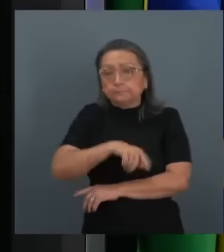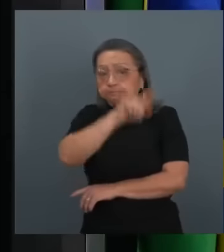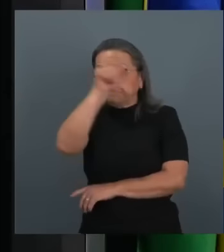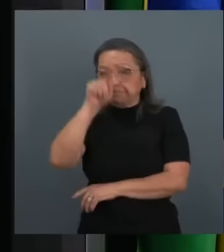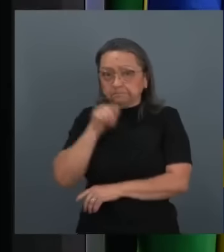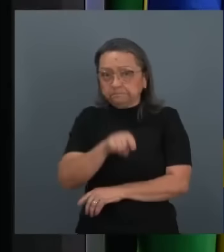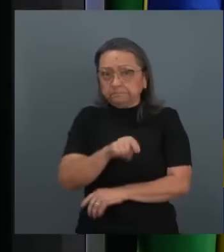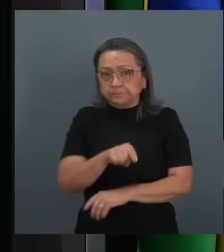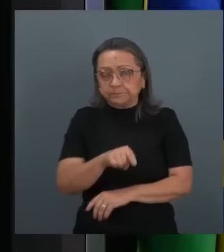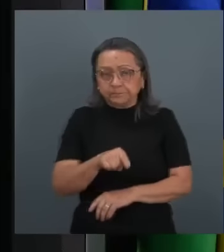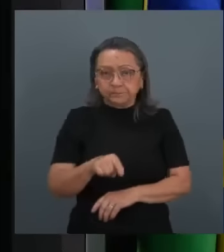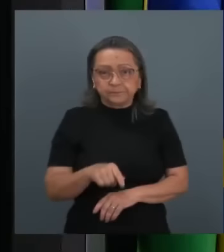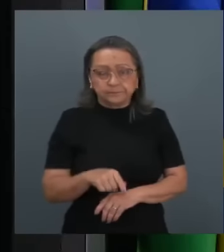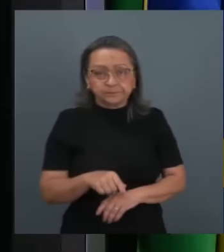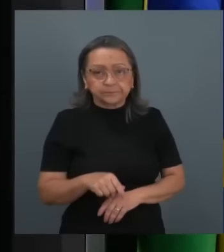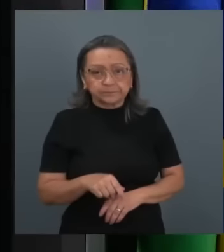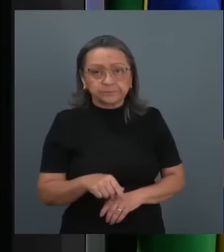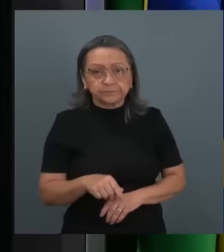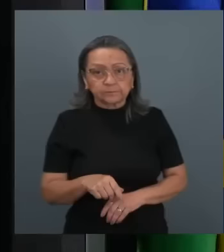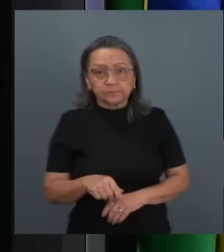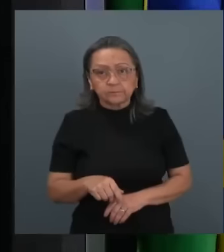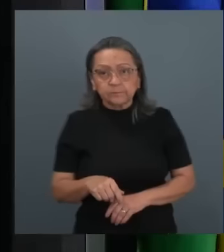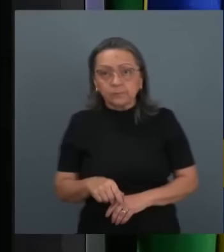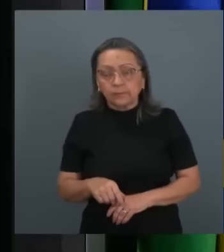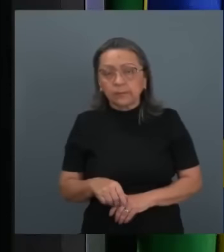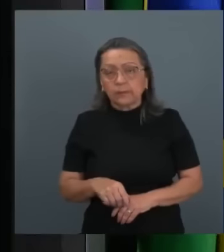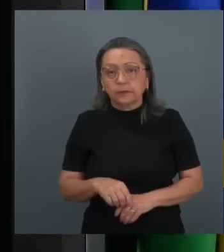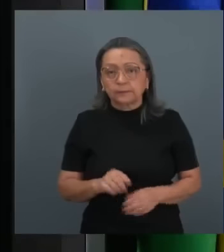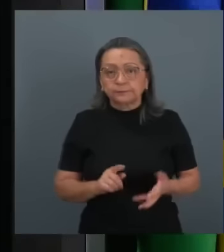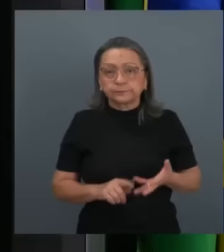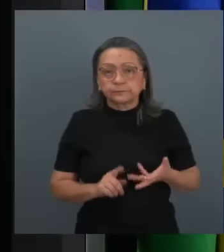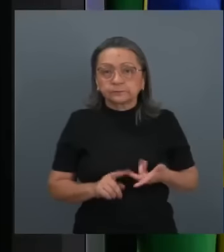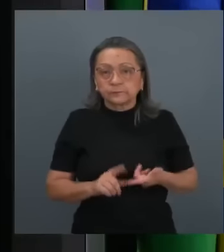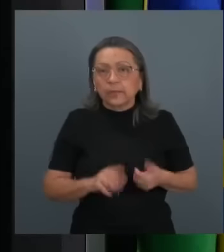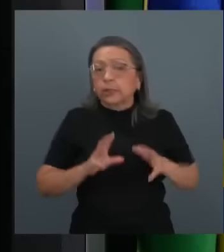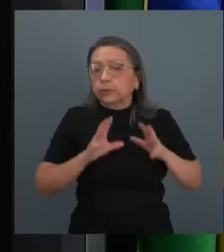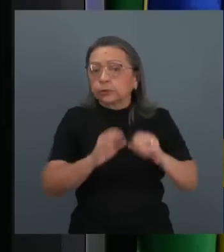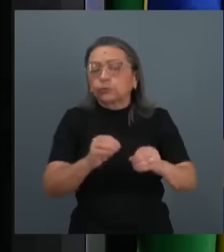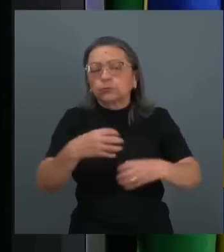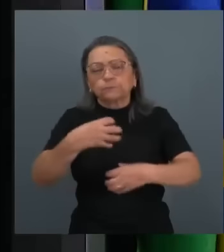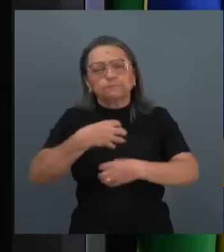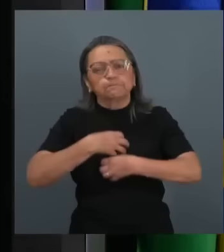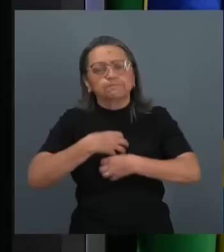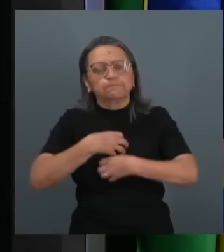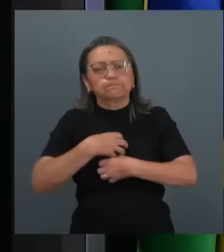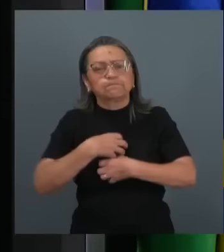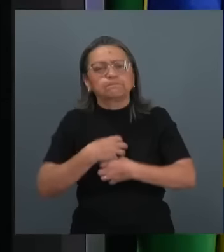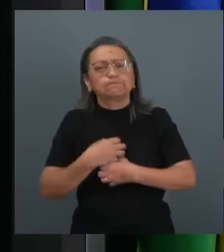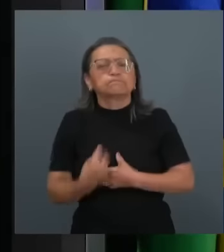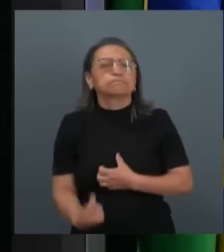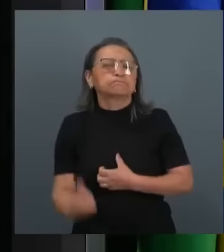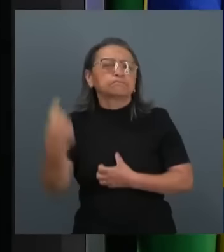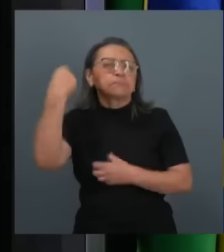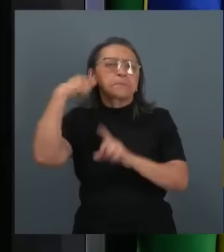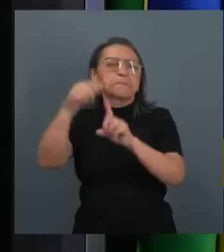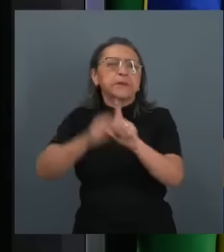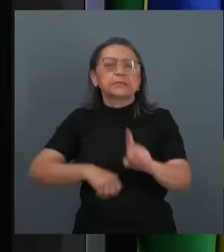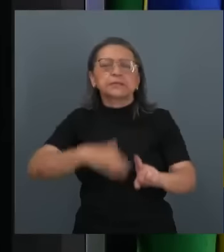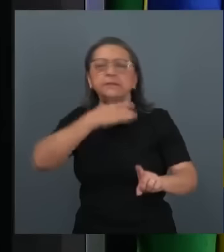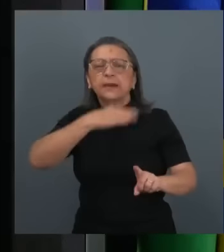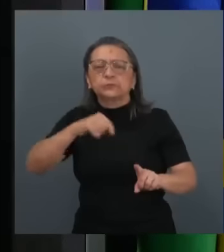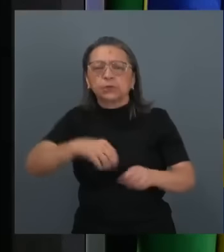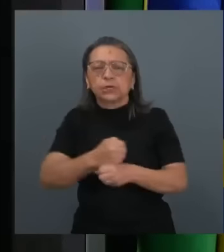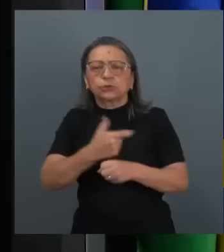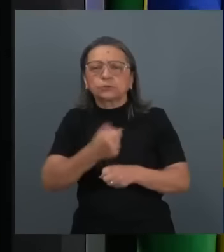que o cidadão de bem faz. Tudo isso me levou, senhor presidente, desde o mês de março desse ano, a pedir